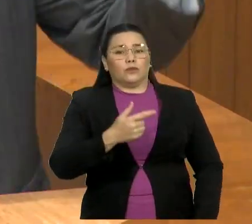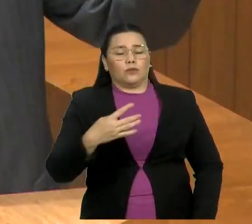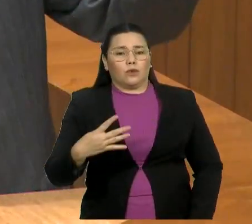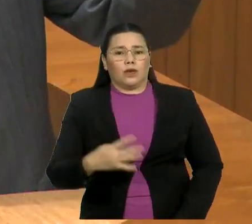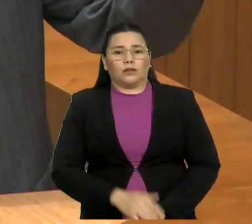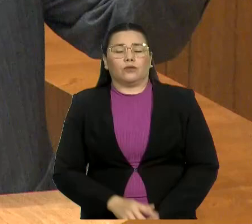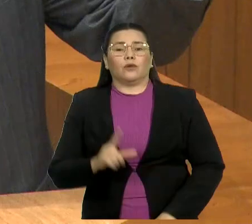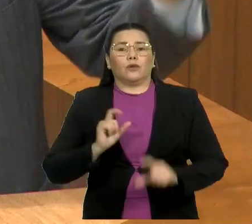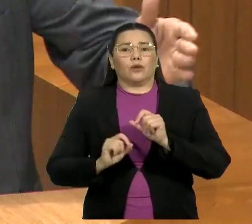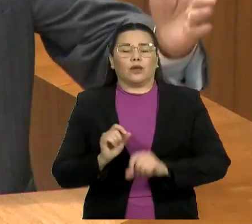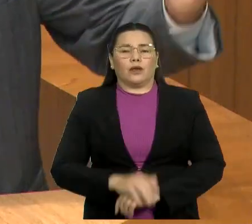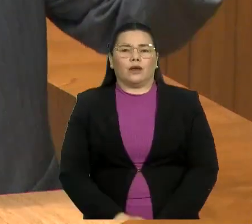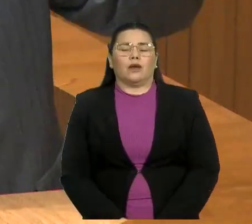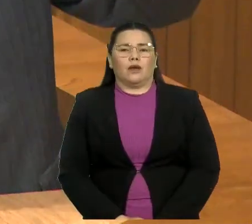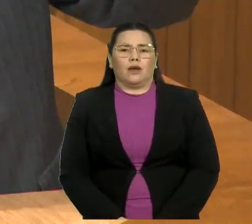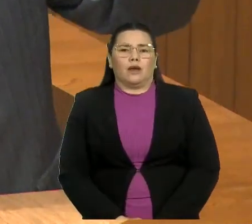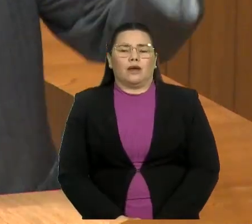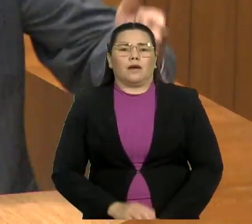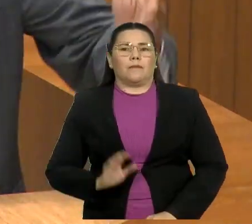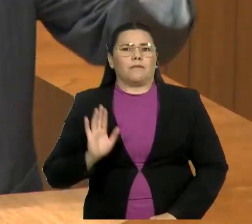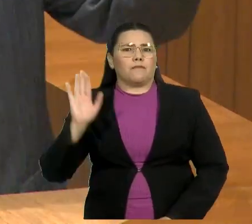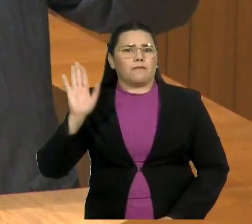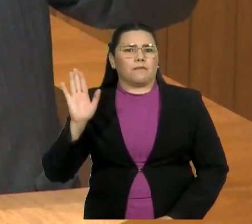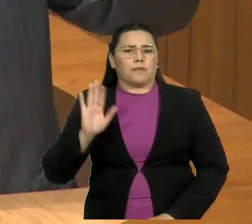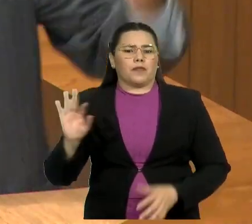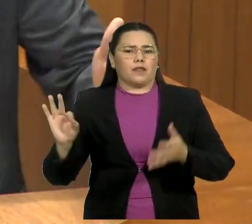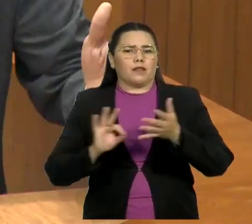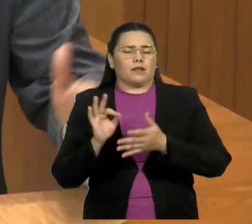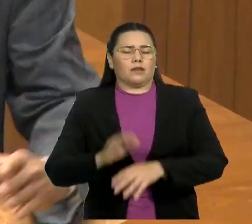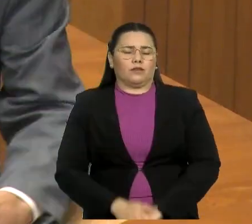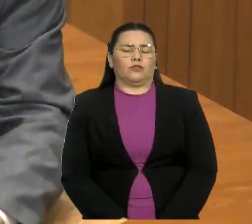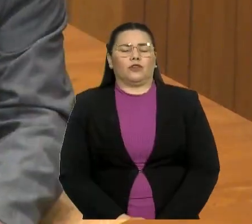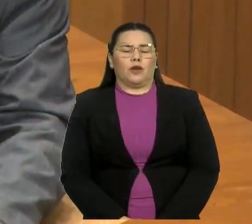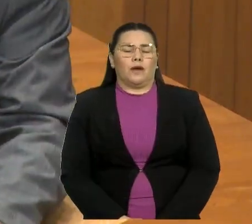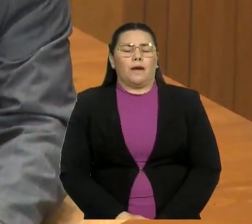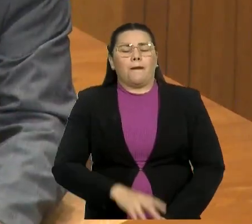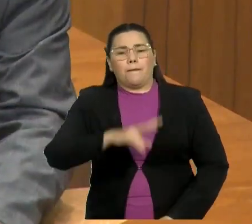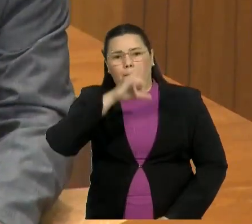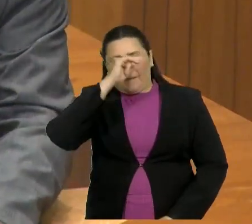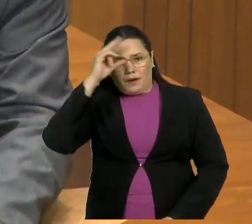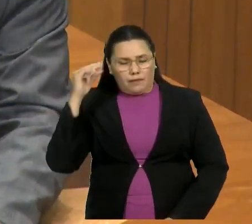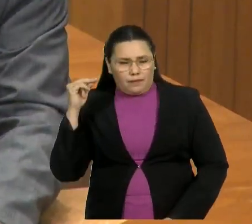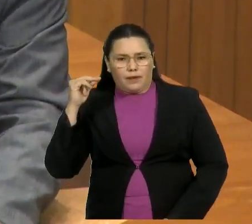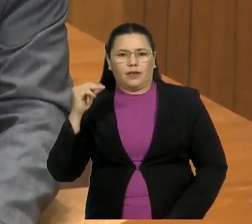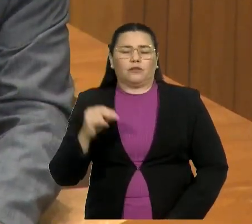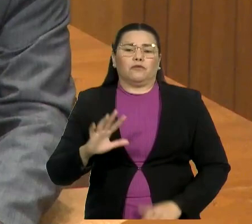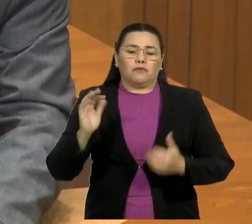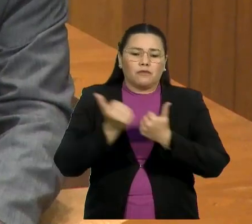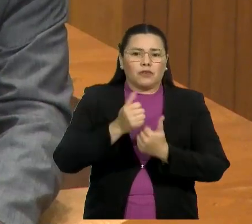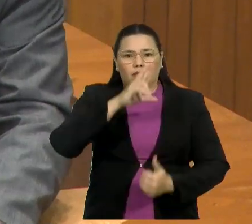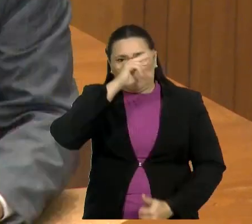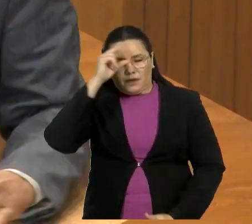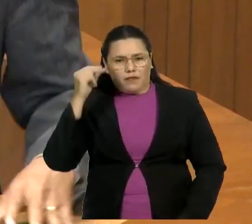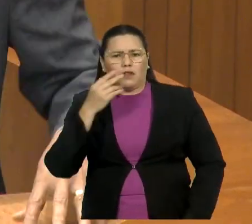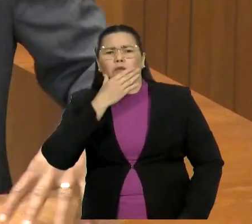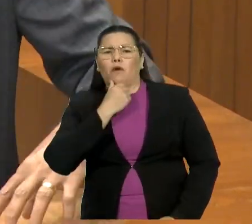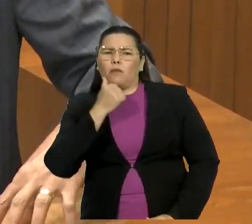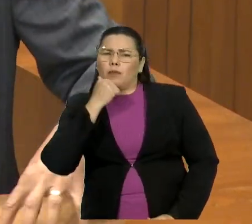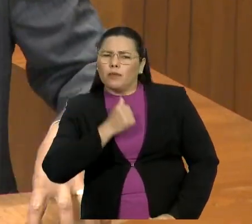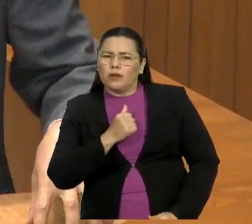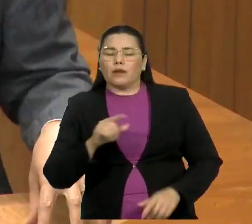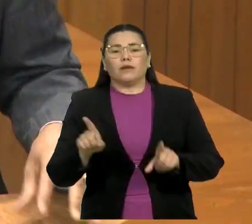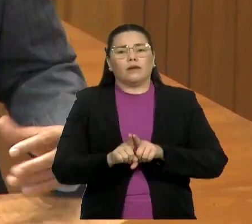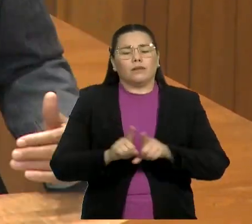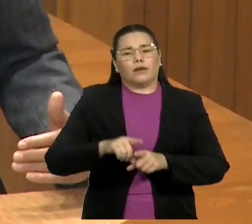prefeitos, vice-prefeitos e vice-prefeitas e prefeitas também, assim como de vereadores